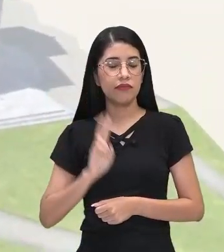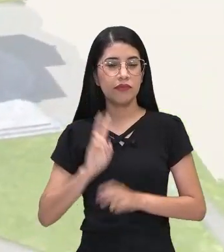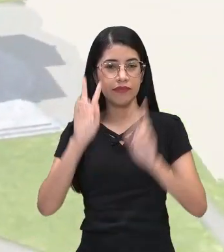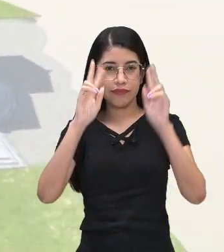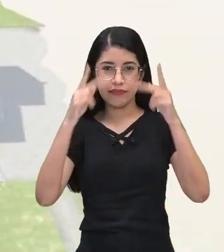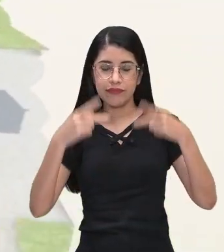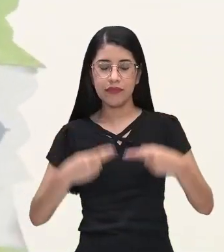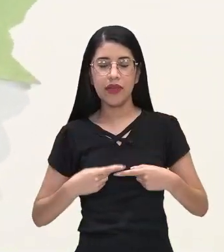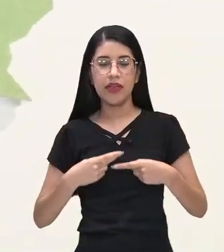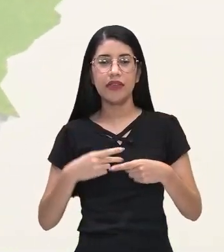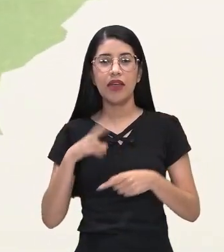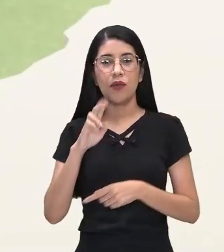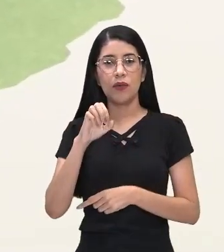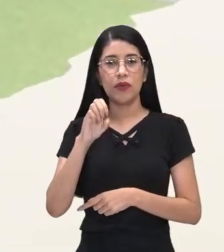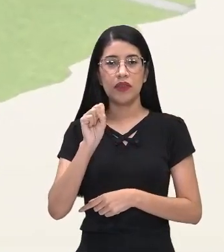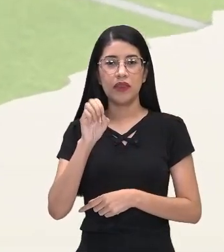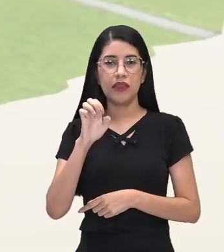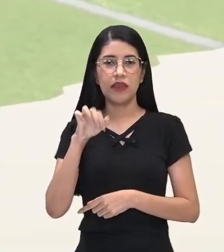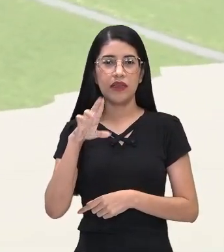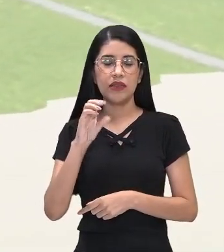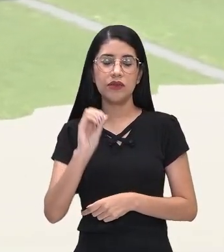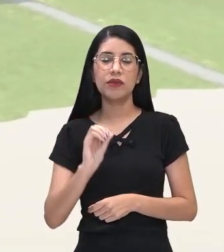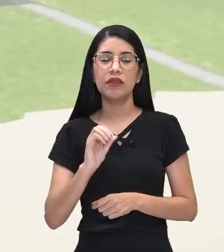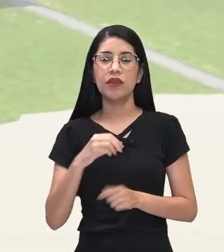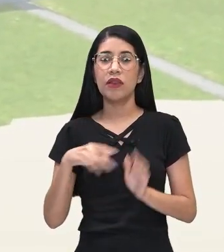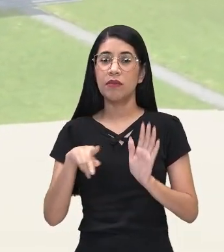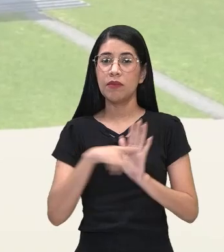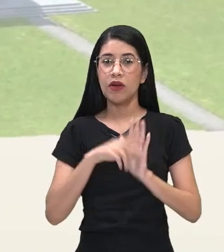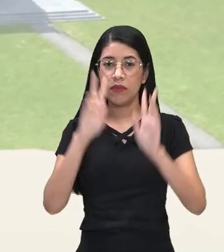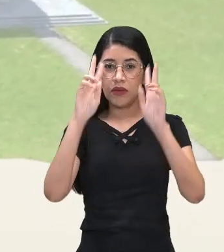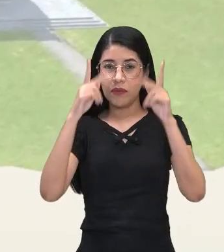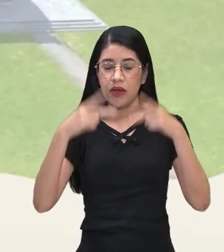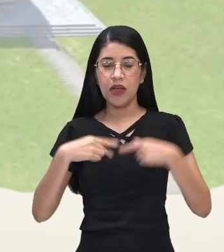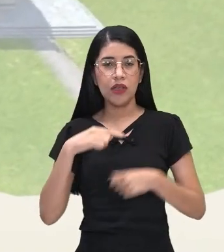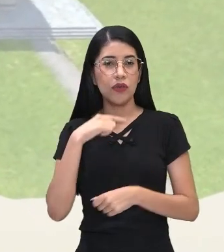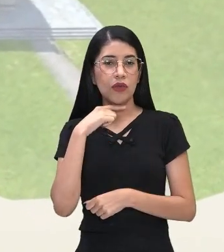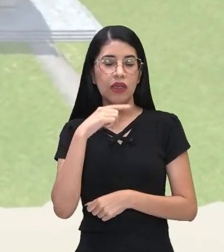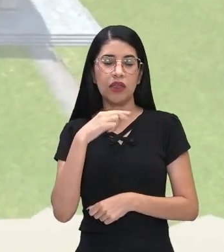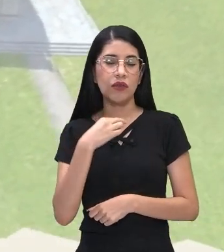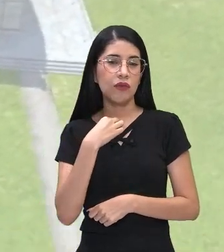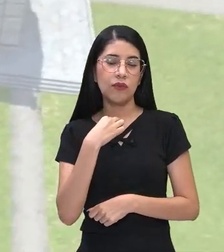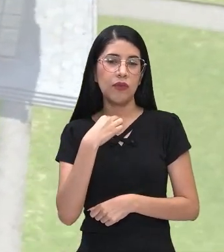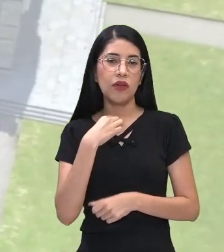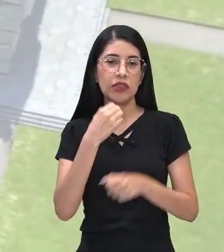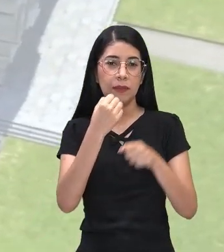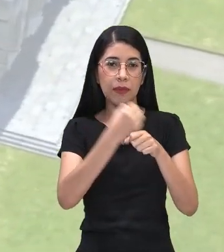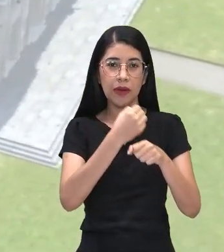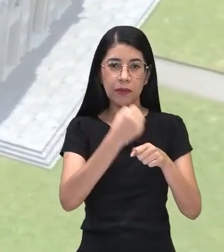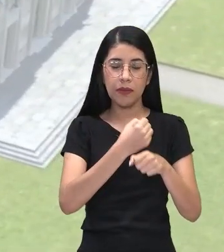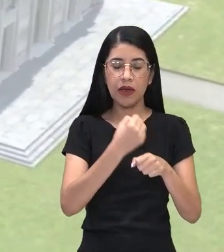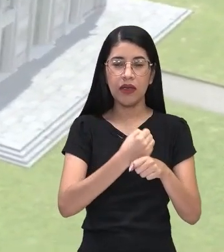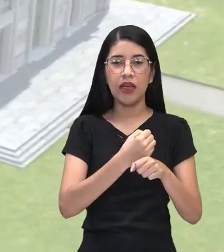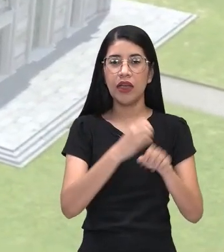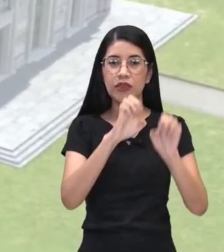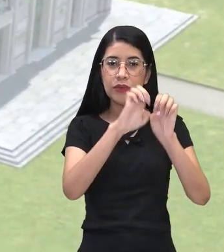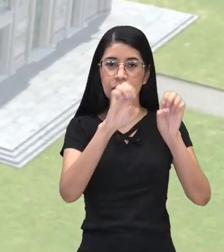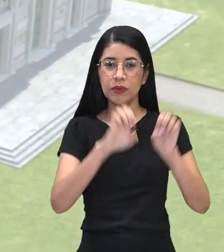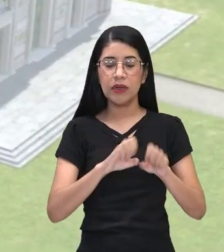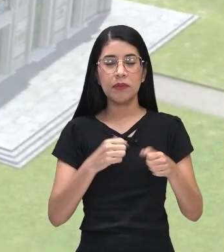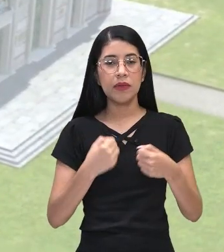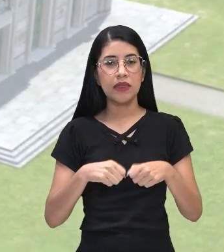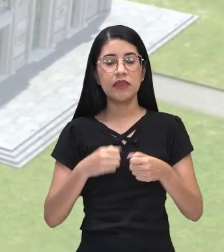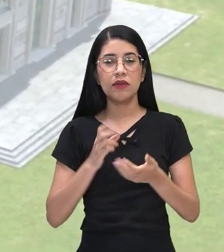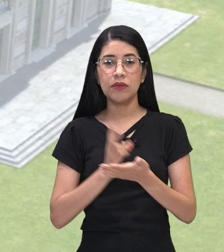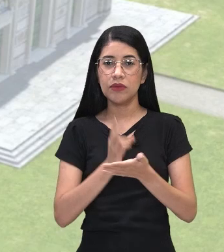ela pertence à humanidade, ou seja, ela não pode ser reformada, certo? Nem destruída, porque é um patrimônio